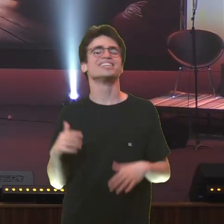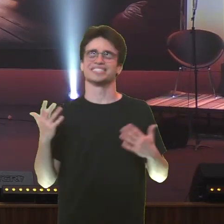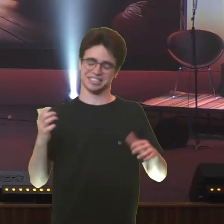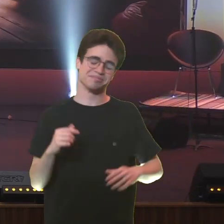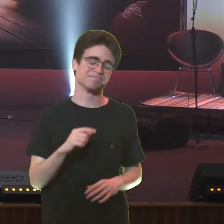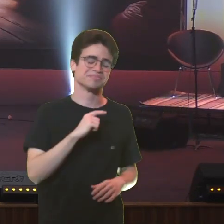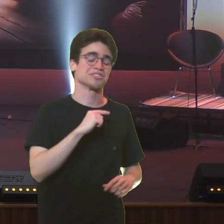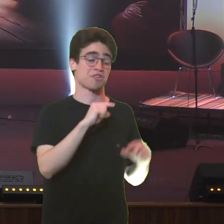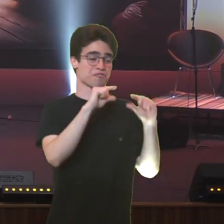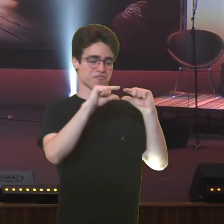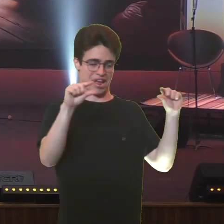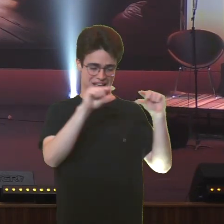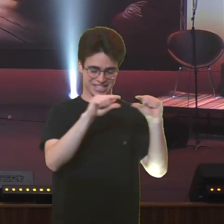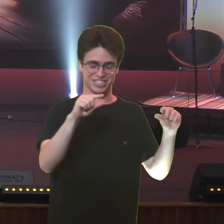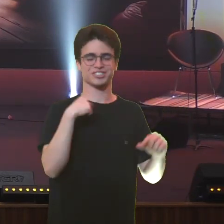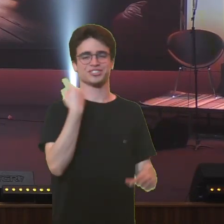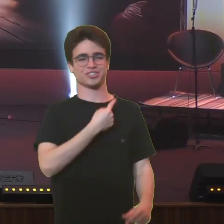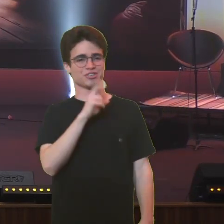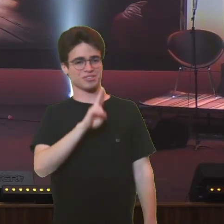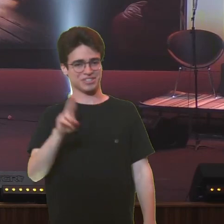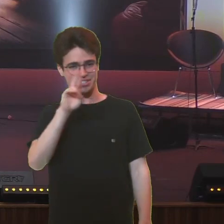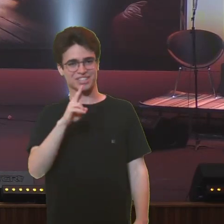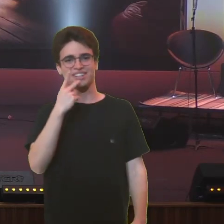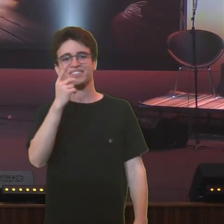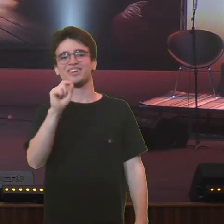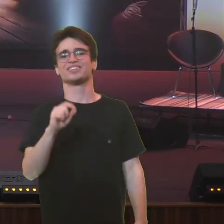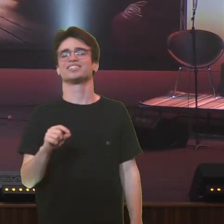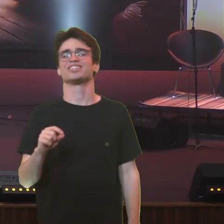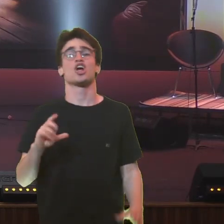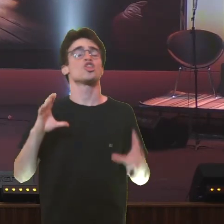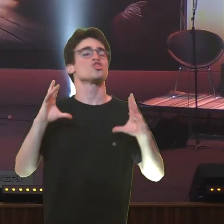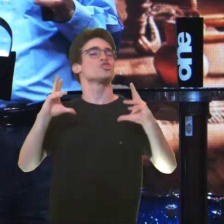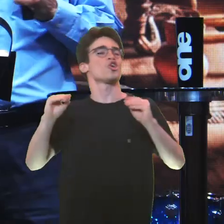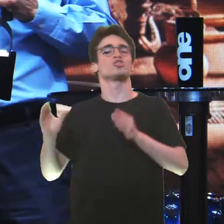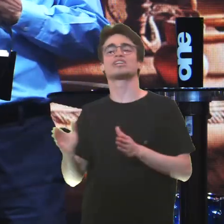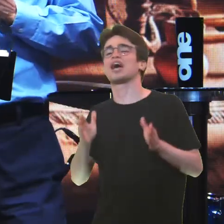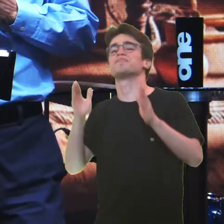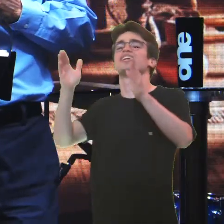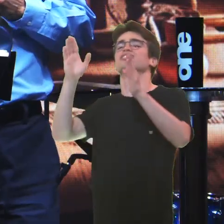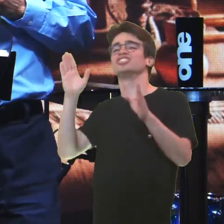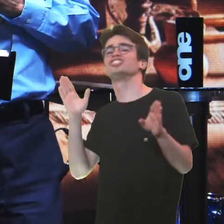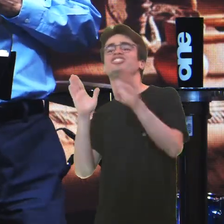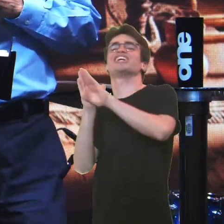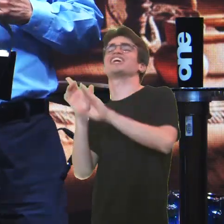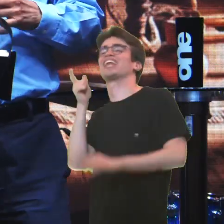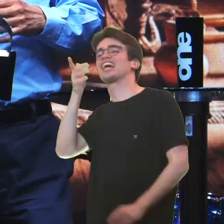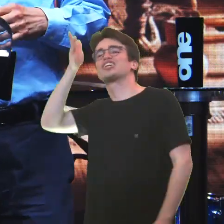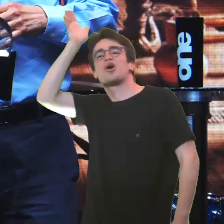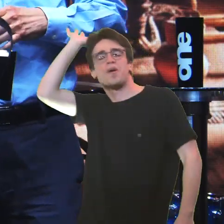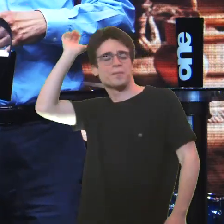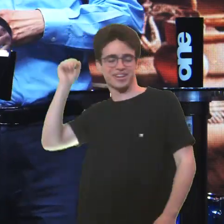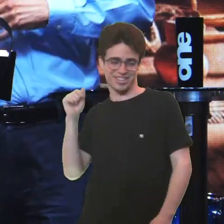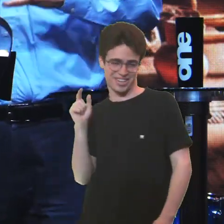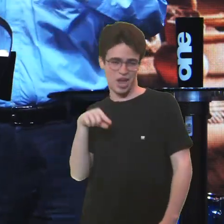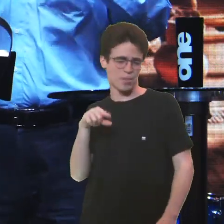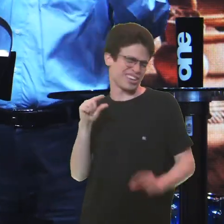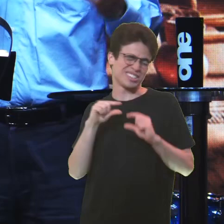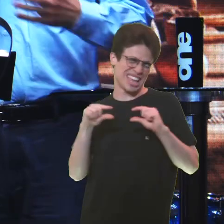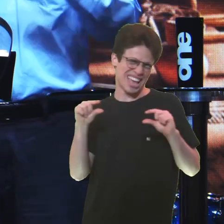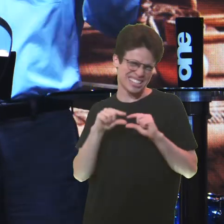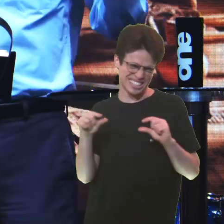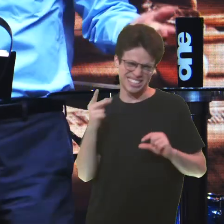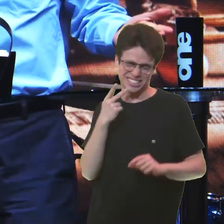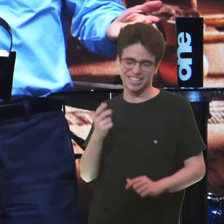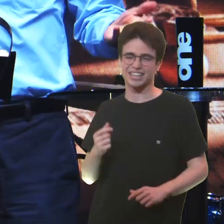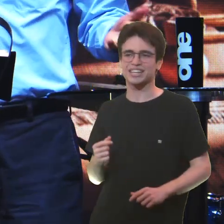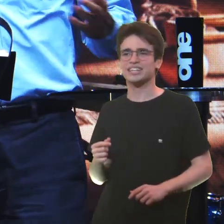que nós usamos que dice, todos los caminos llevan que a diz: Roma. todos os caminhos levam até Roma, chegam até Roma. Y eso es así